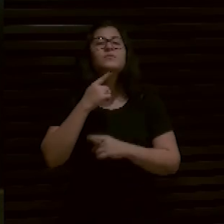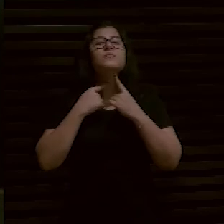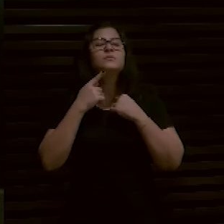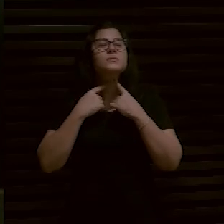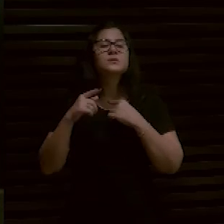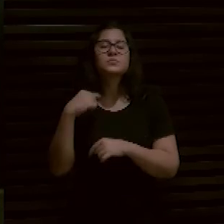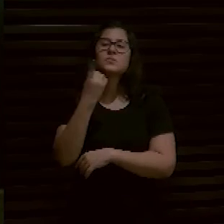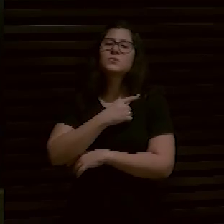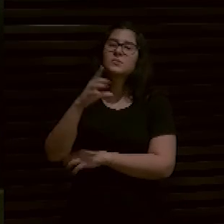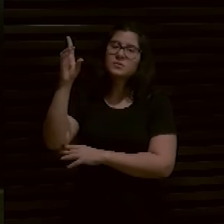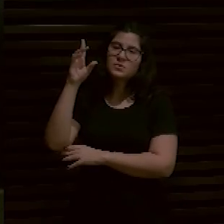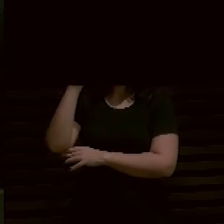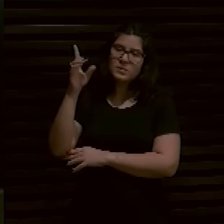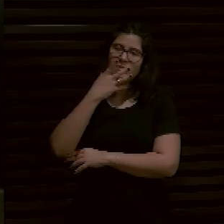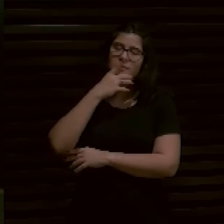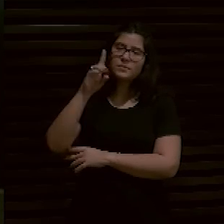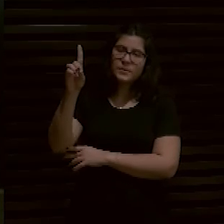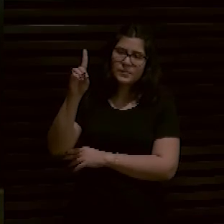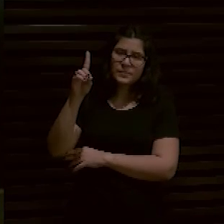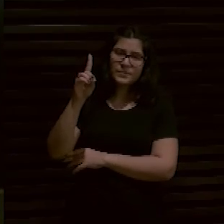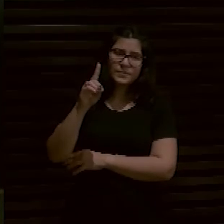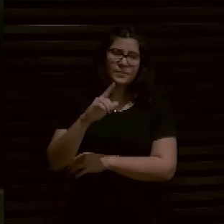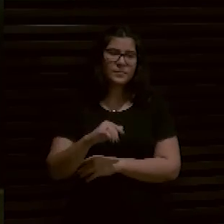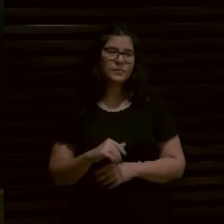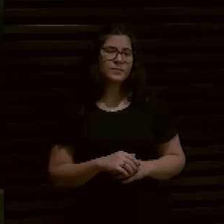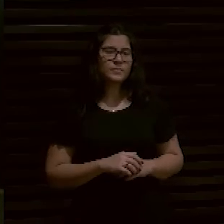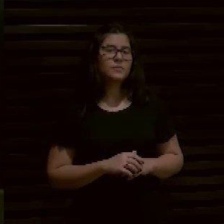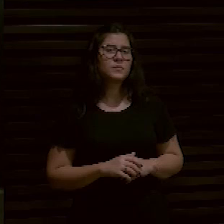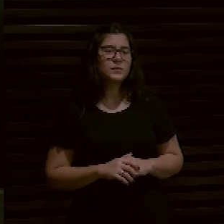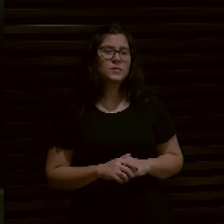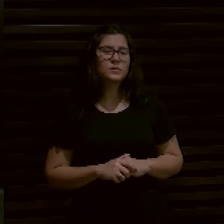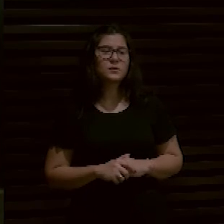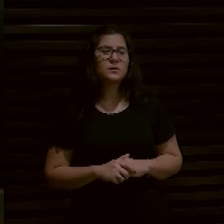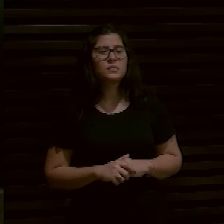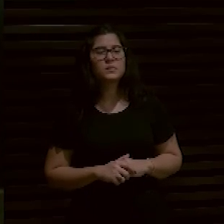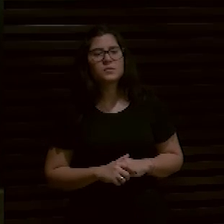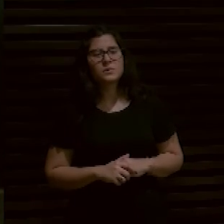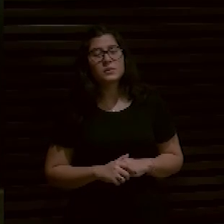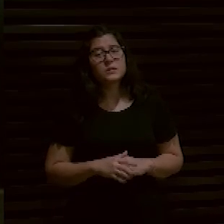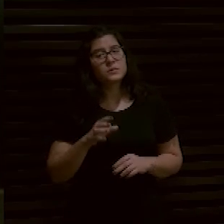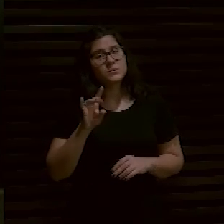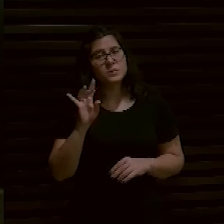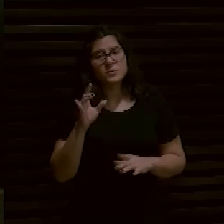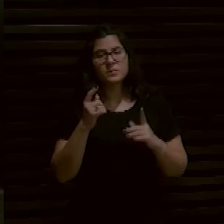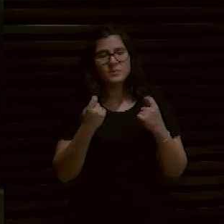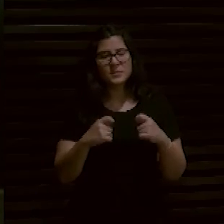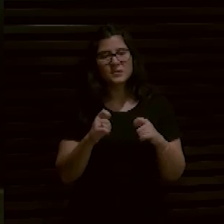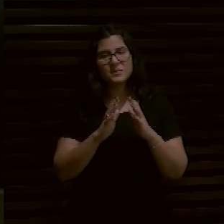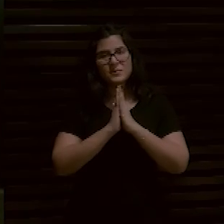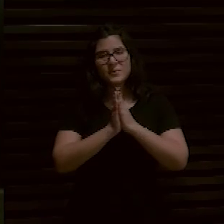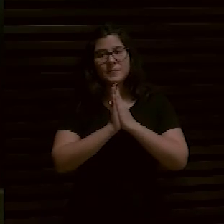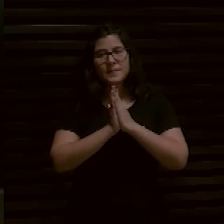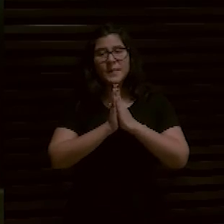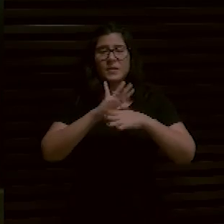Pai. Portanto, não resta outra oração, senão: